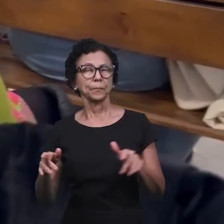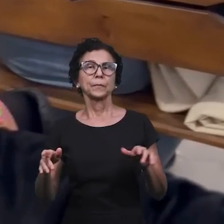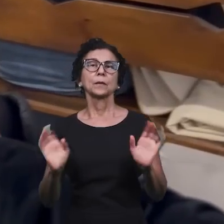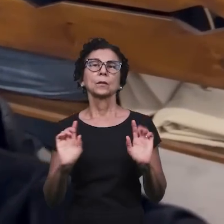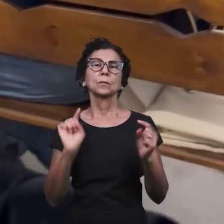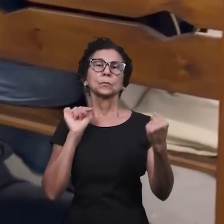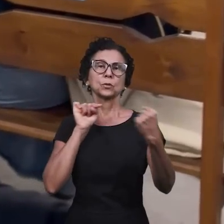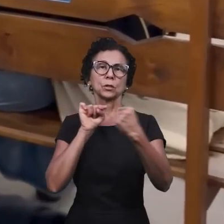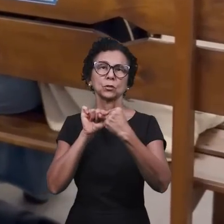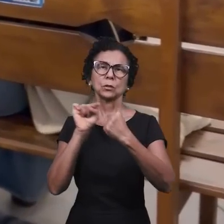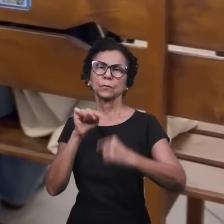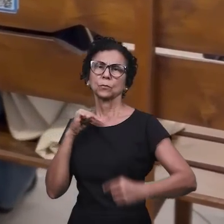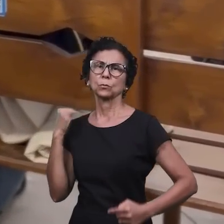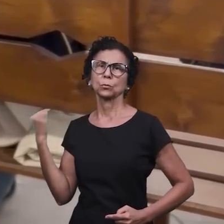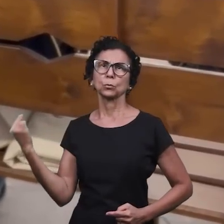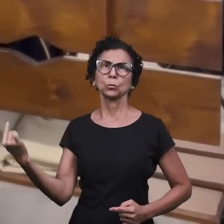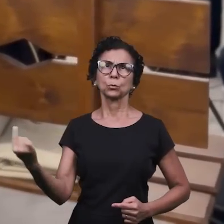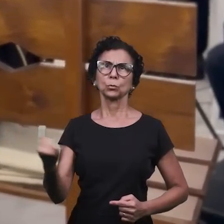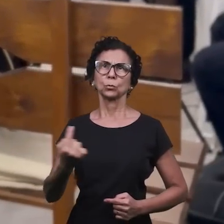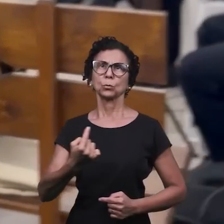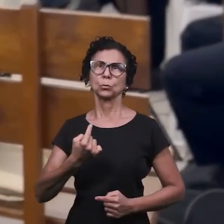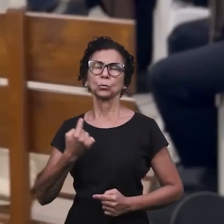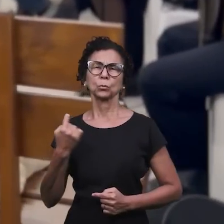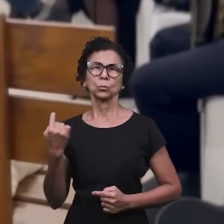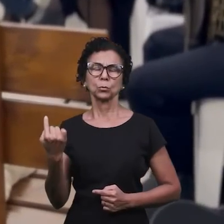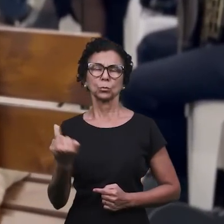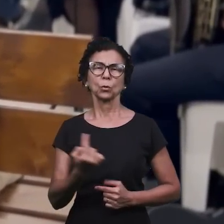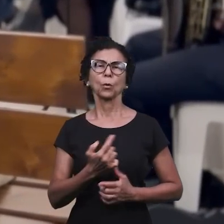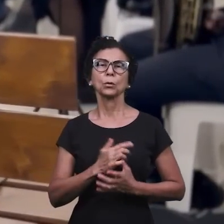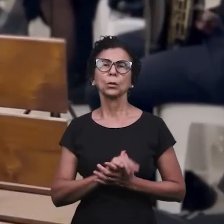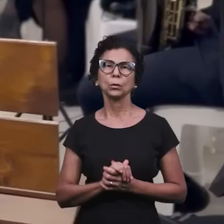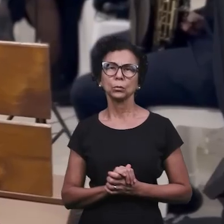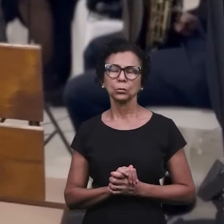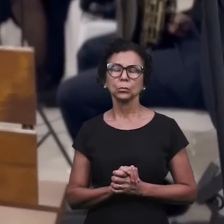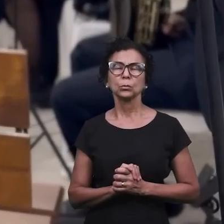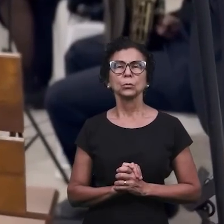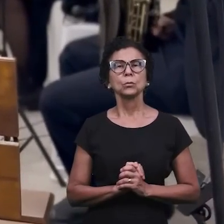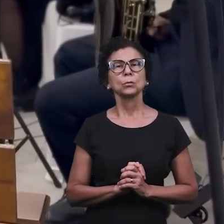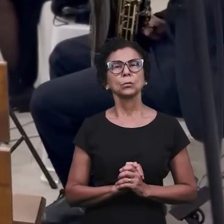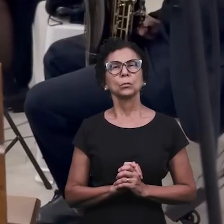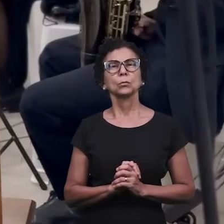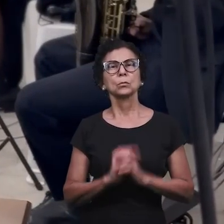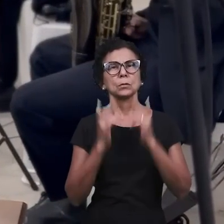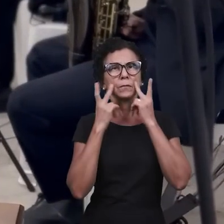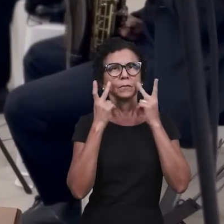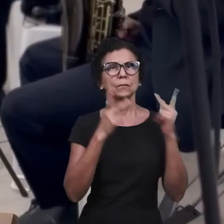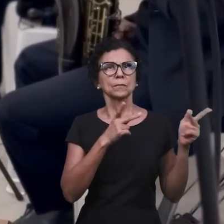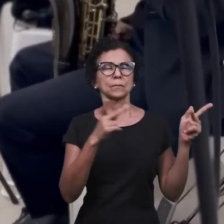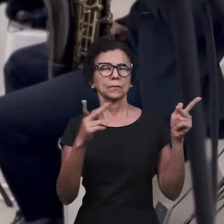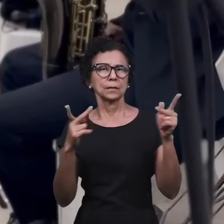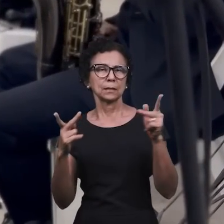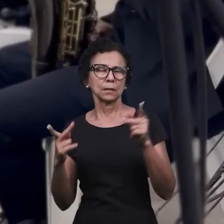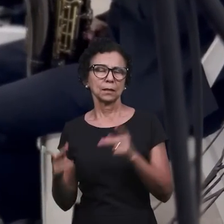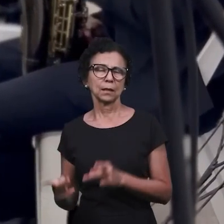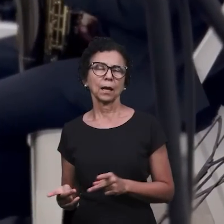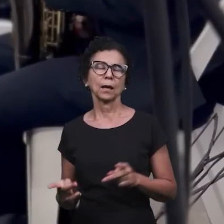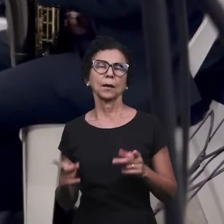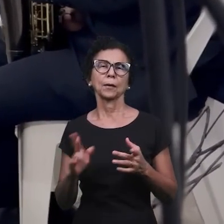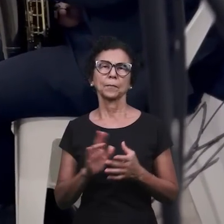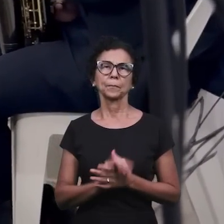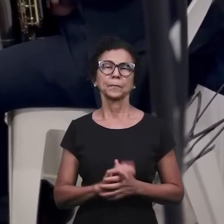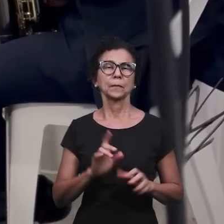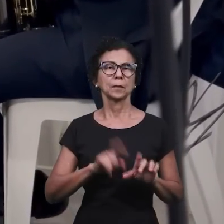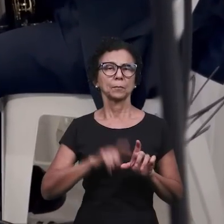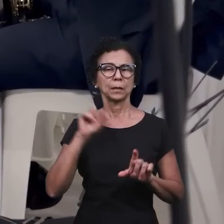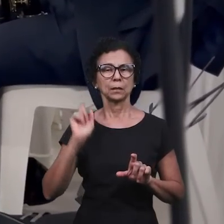A fim de que todos sejam integrados, as visitas são feitas de diversas formas, até mesmo virtuais. Independentemente